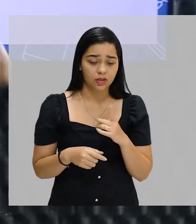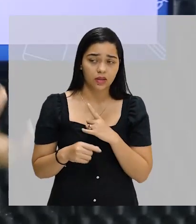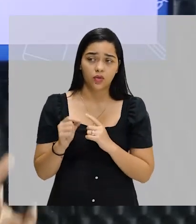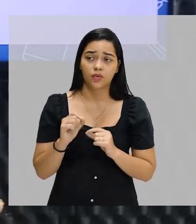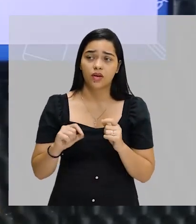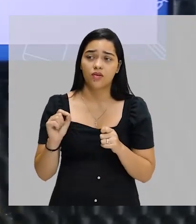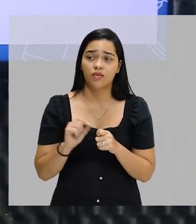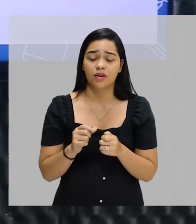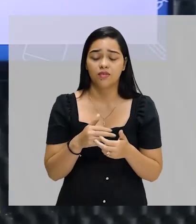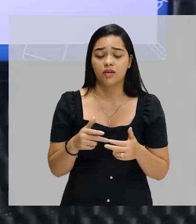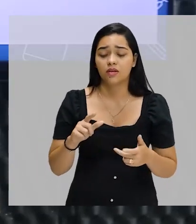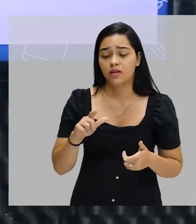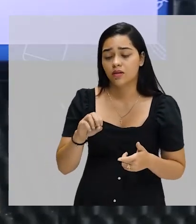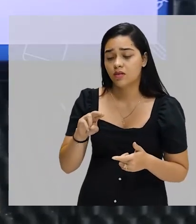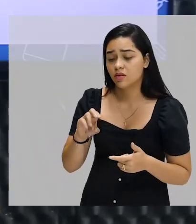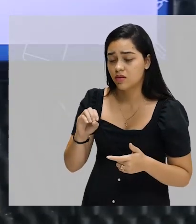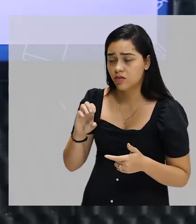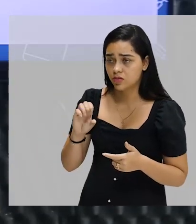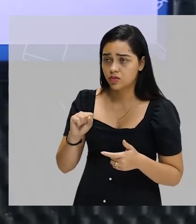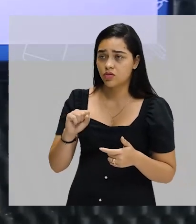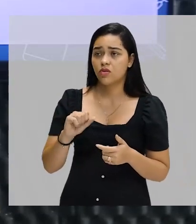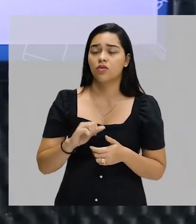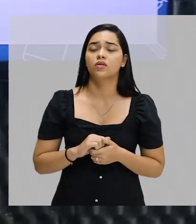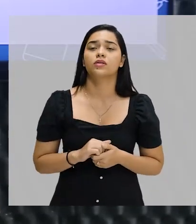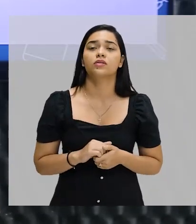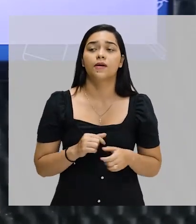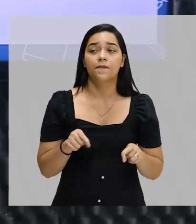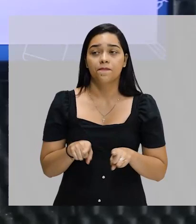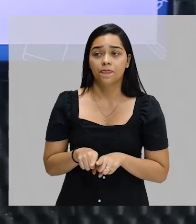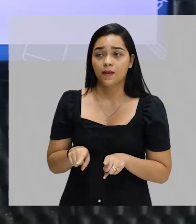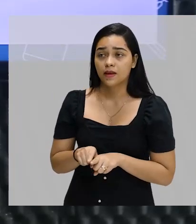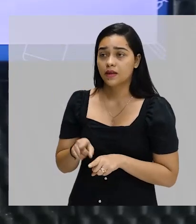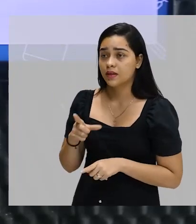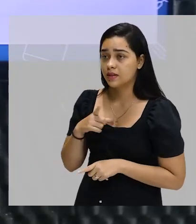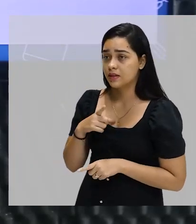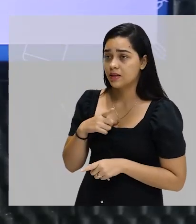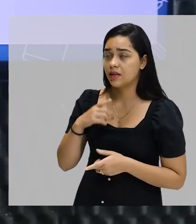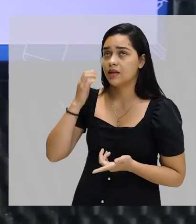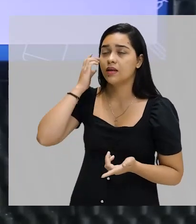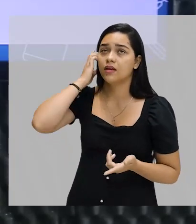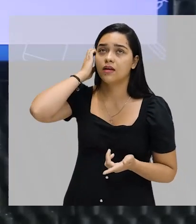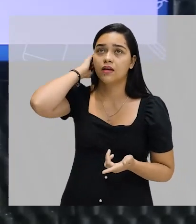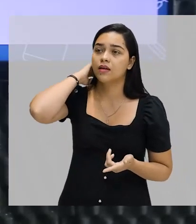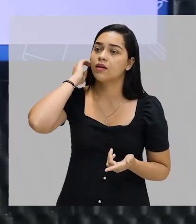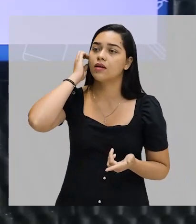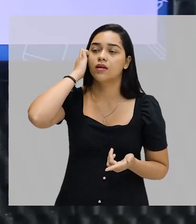para fazer as locuções, né? Locuções adjetivas, locuções